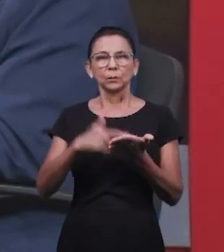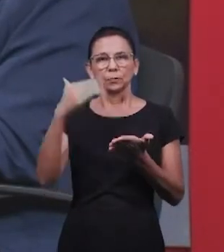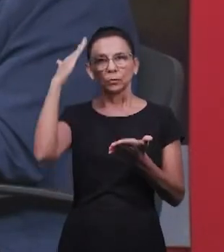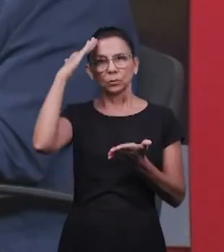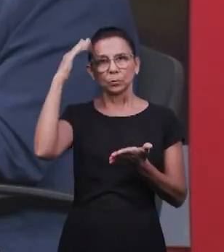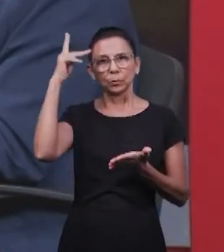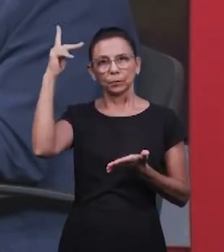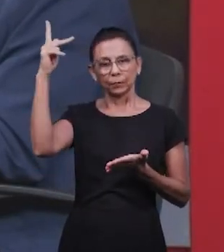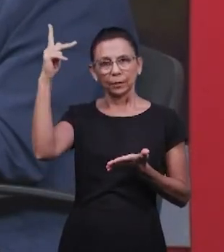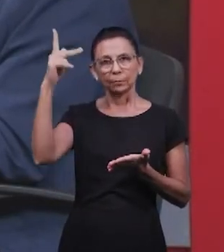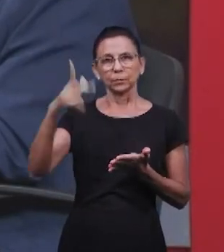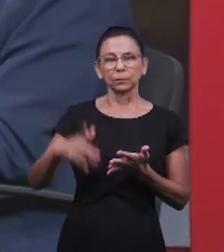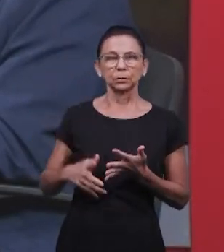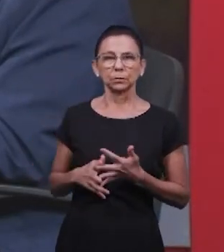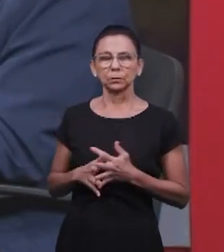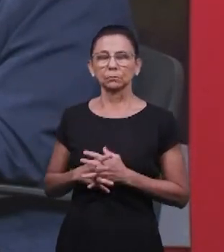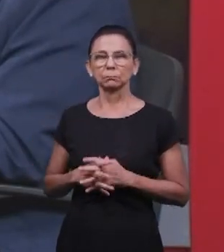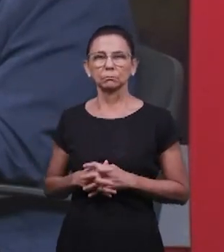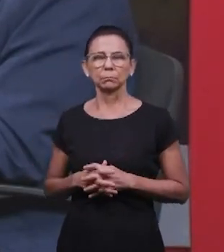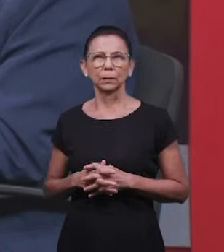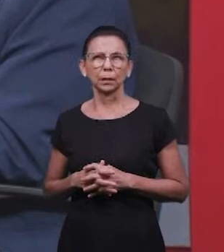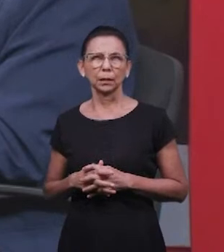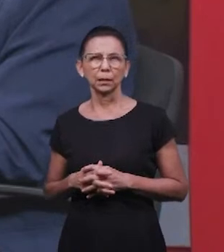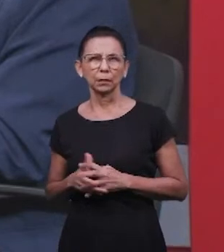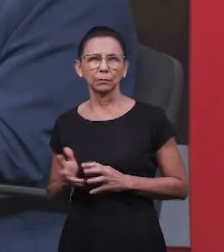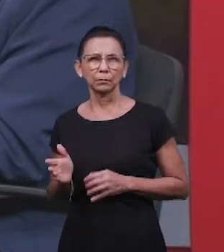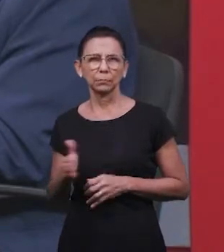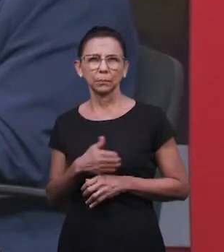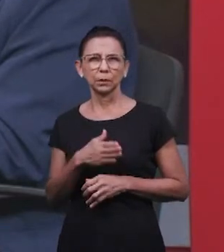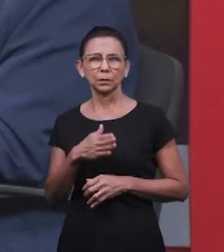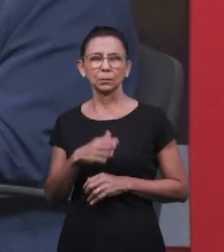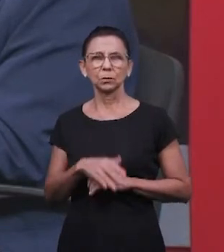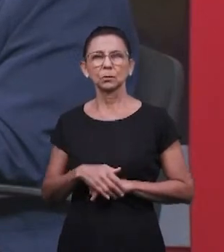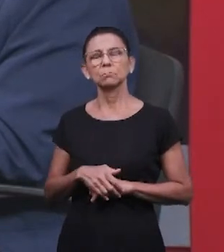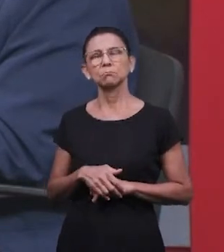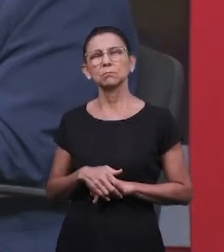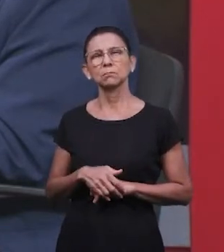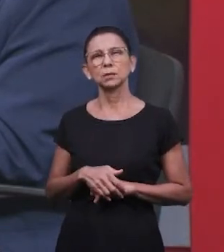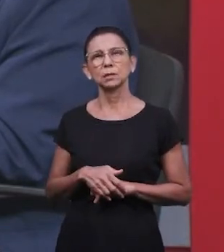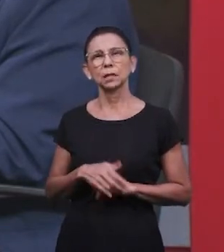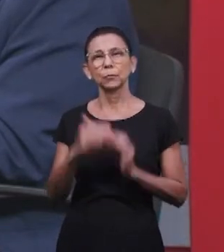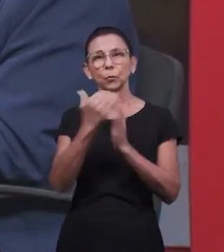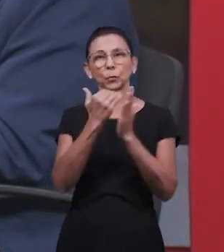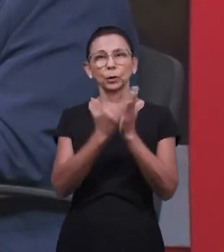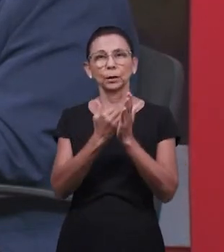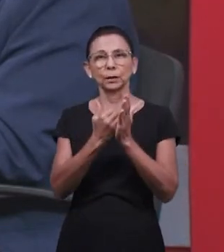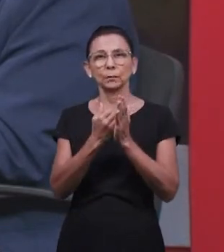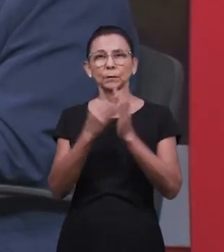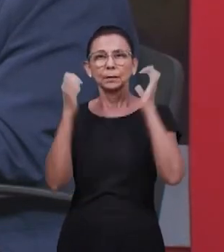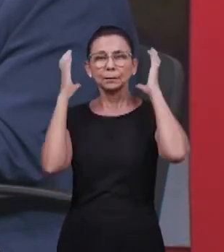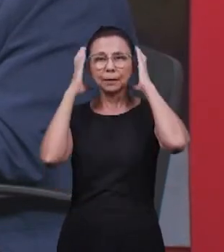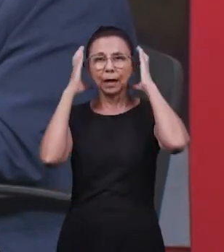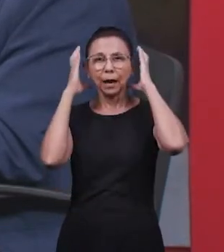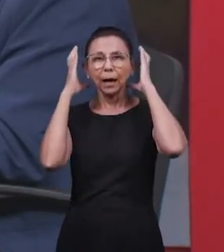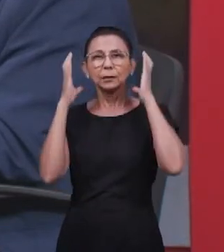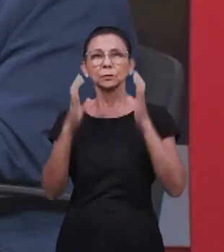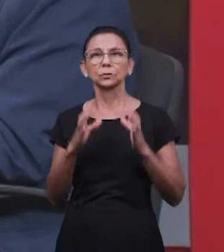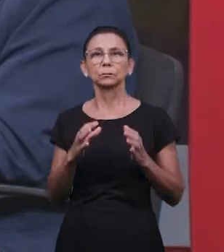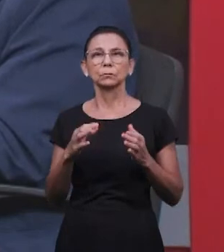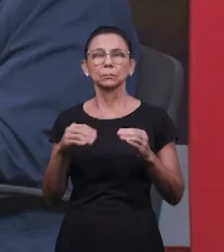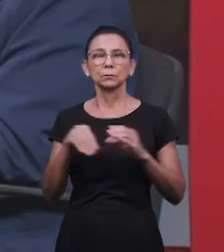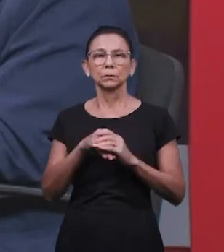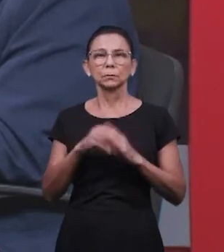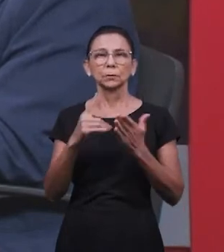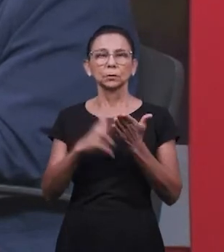agora recente de estar fazendo um programa de rádio com o livro de Provérbios, é coisa impressionante, porque ao mesmo tempo que é um ensino prático, há um ensino